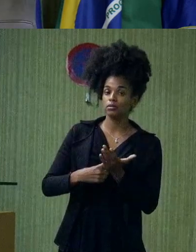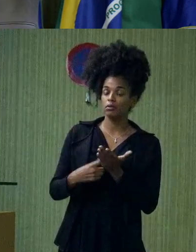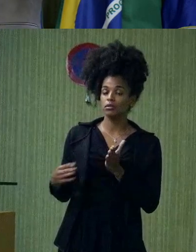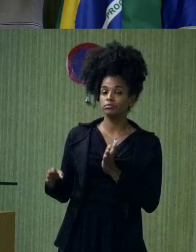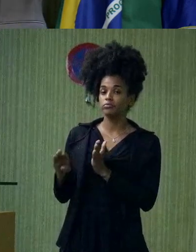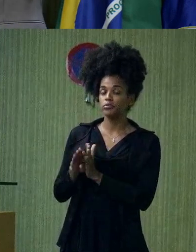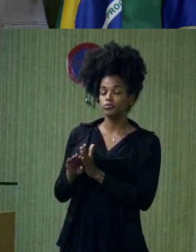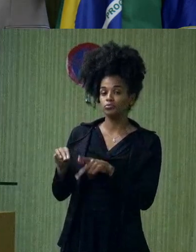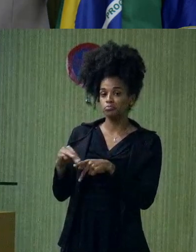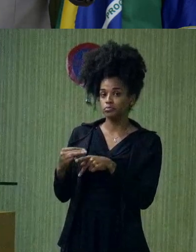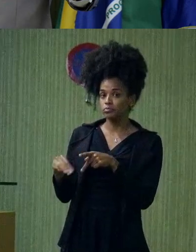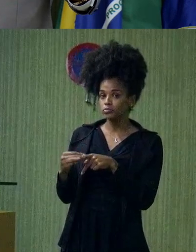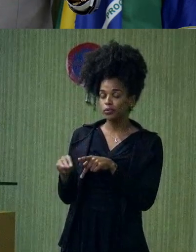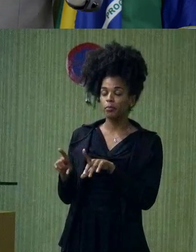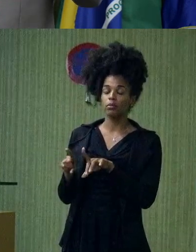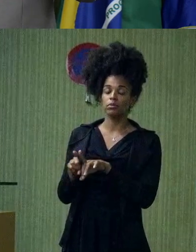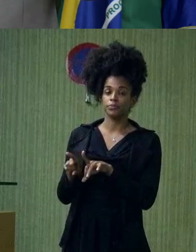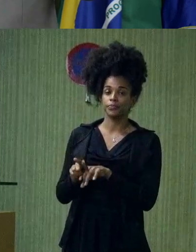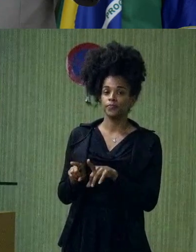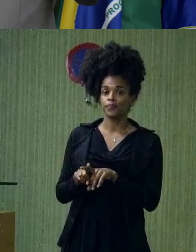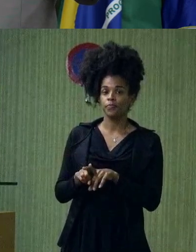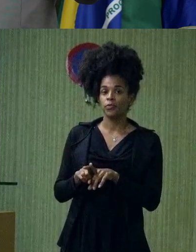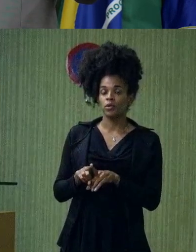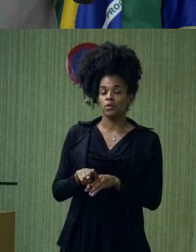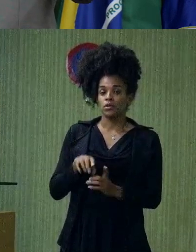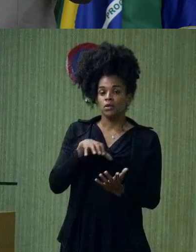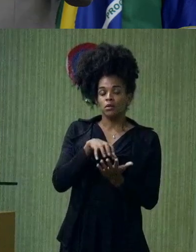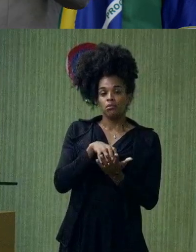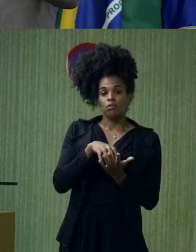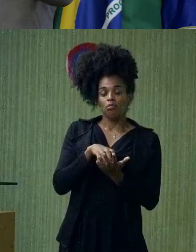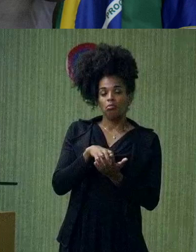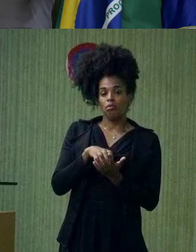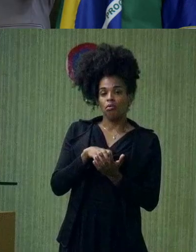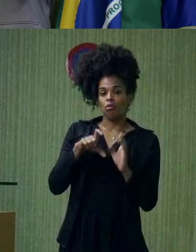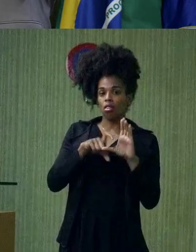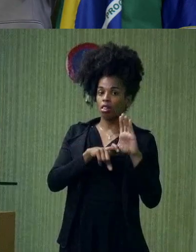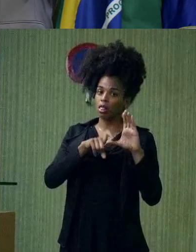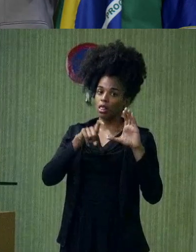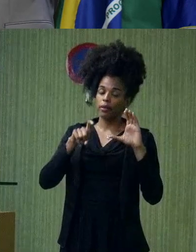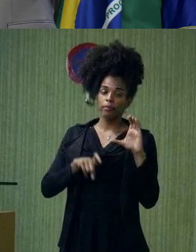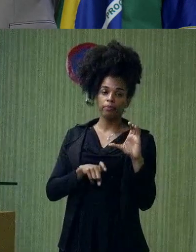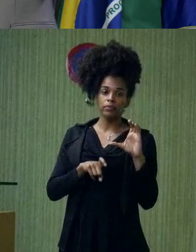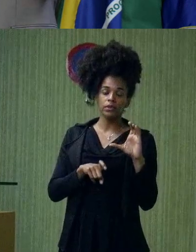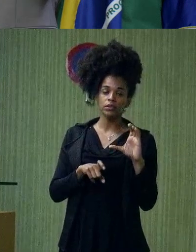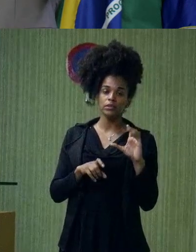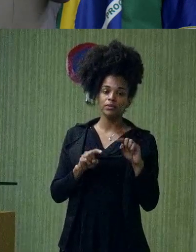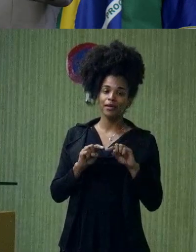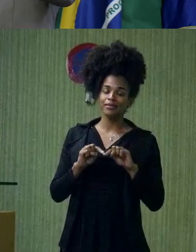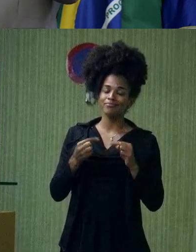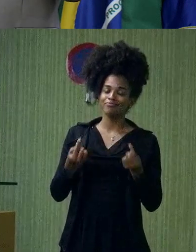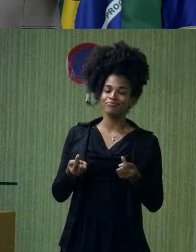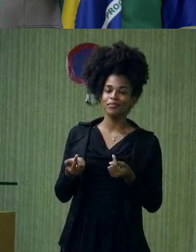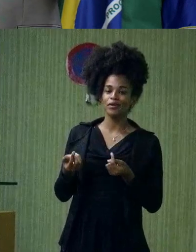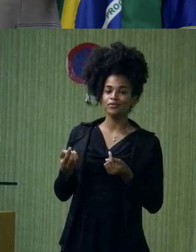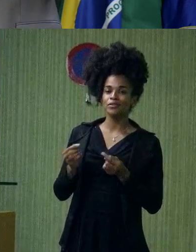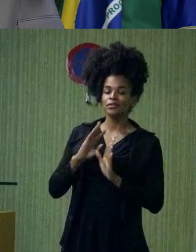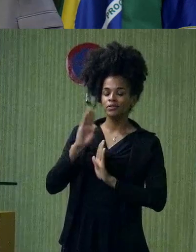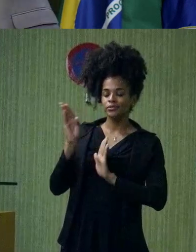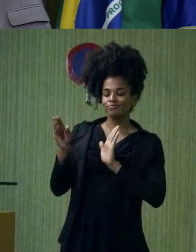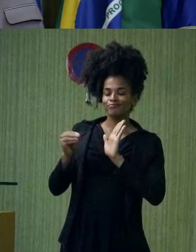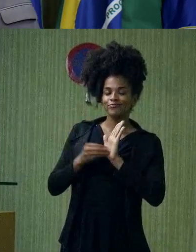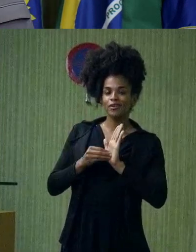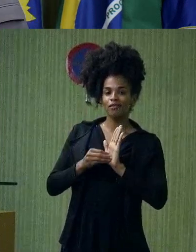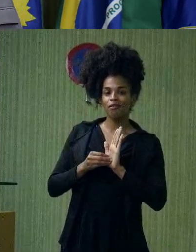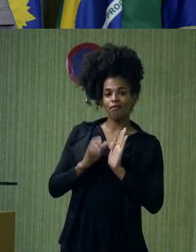ministério que a gente todos sabemos é um órgão de natureza autônoma mas que claro dentro de uma ideia de resolutividade precisa